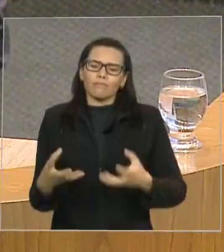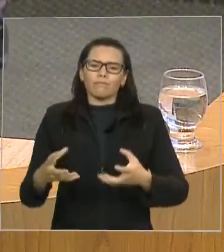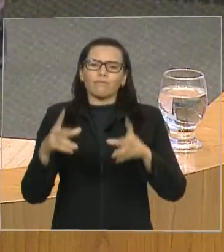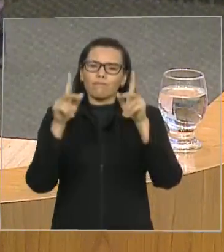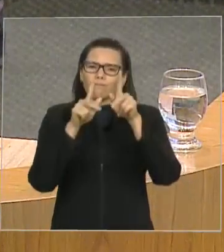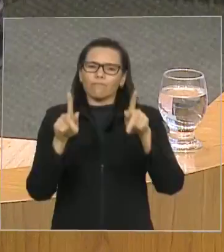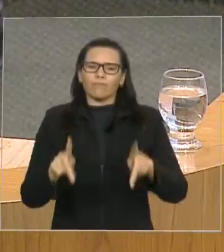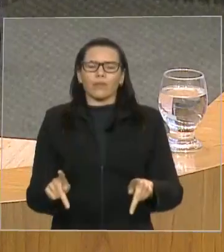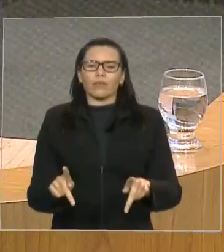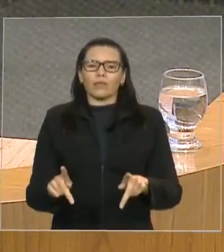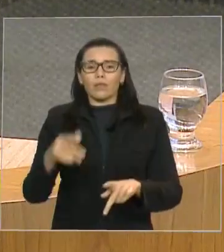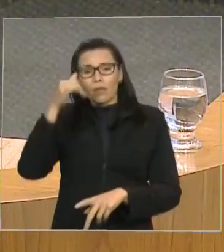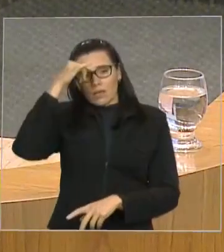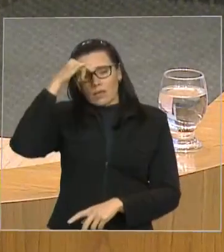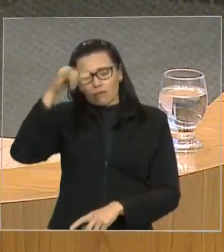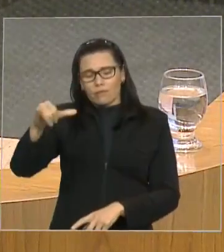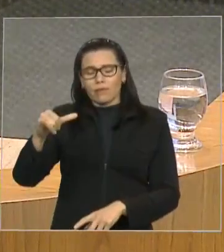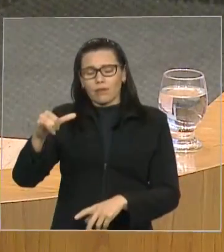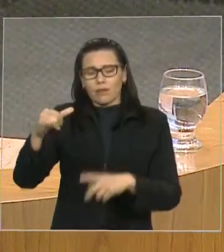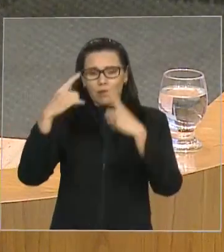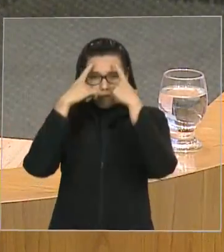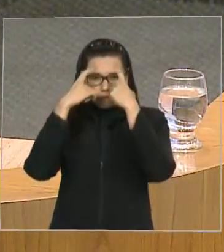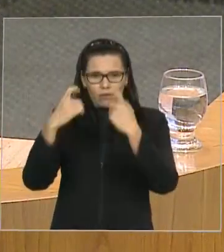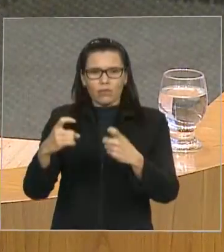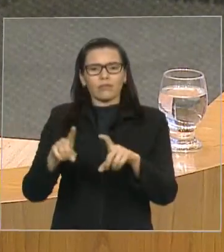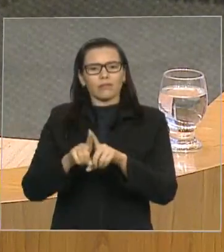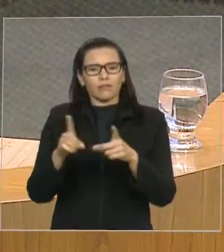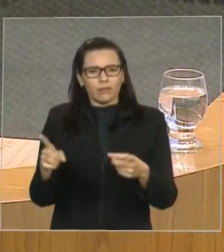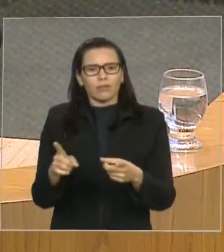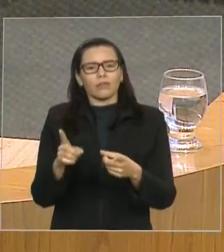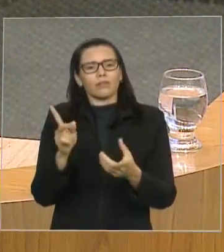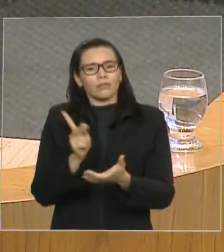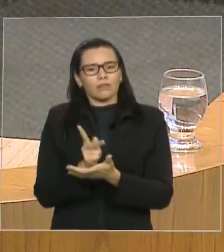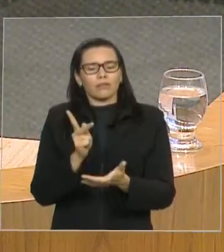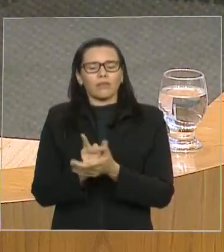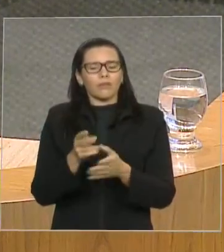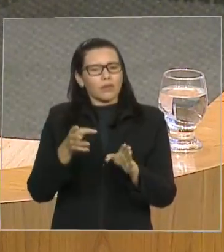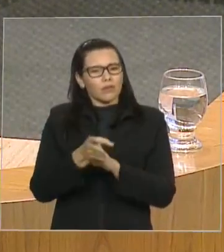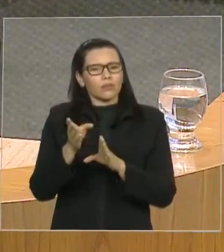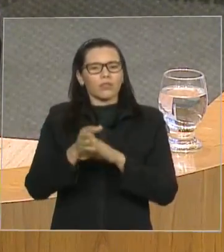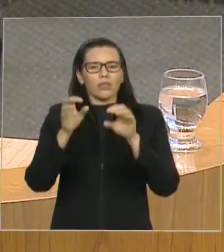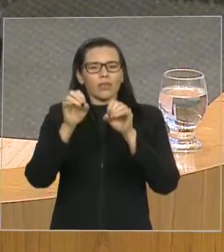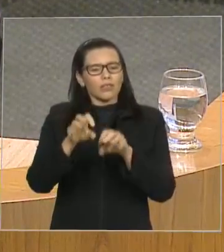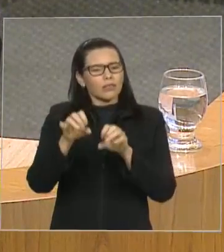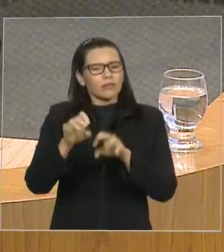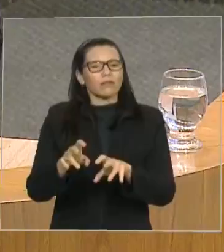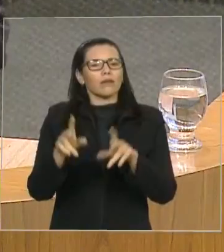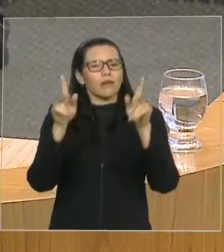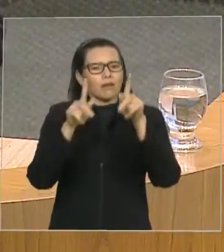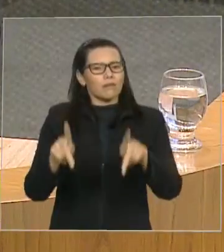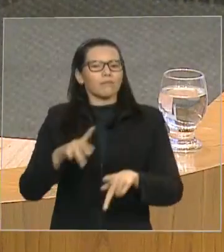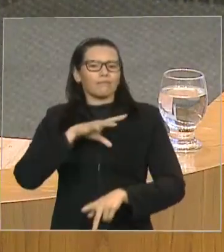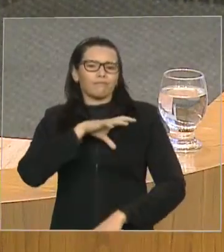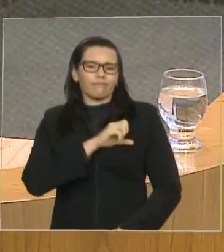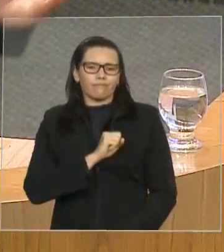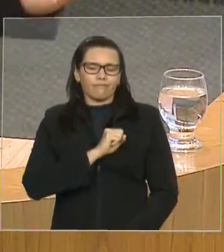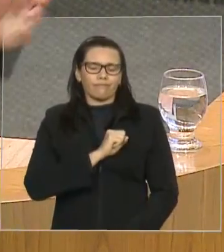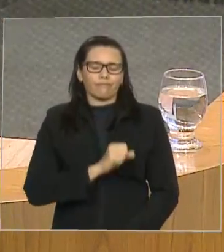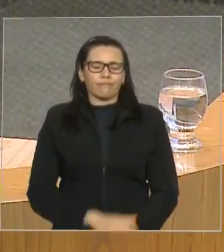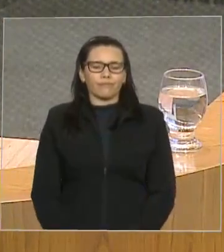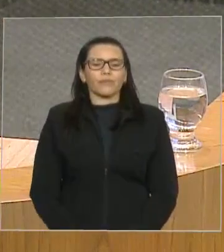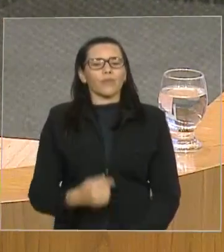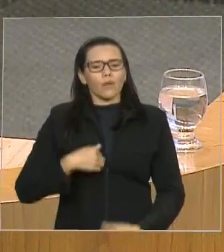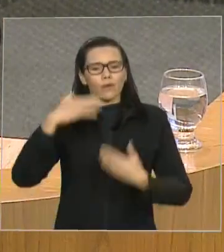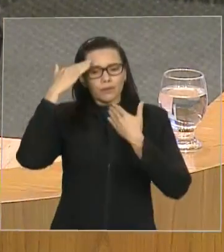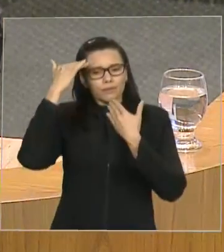né, são difusores do amor, da fraternidade e da paz. Então, quero agradecer, né, a oportunidade, agradecer